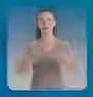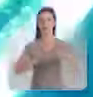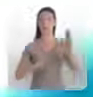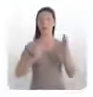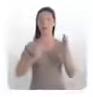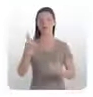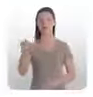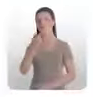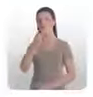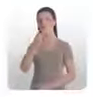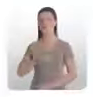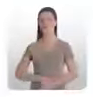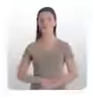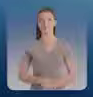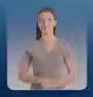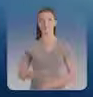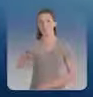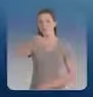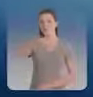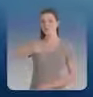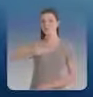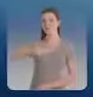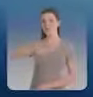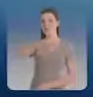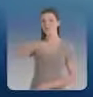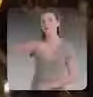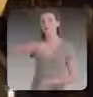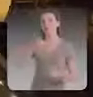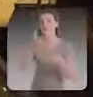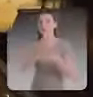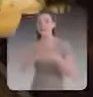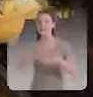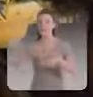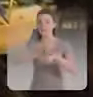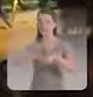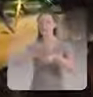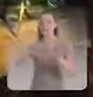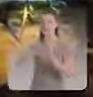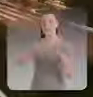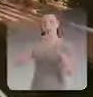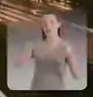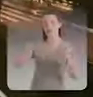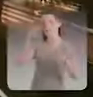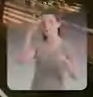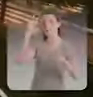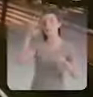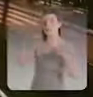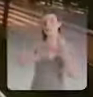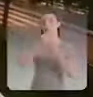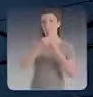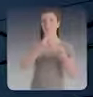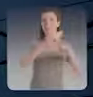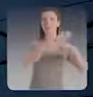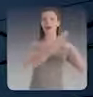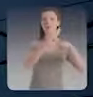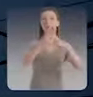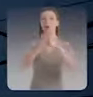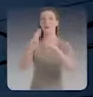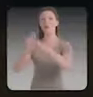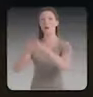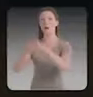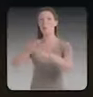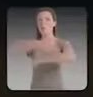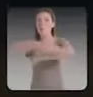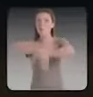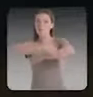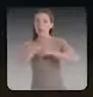Agora é o programa do Jean. Quem vive nas áreas mais centrais da cidade não tem ideia de como era ruim a iluminação nas